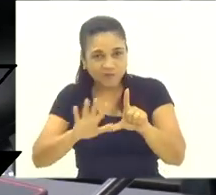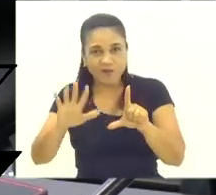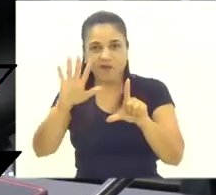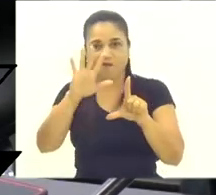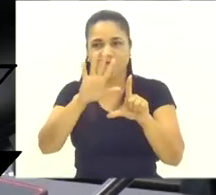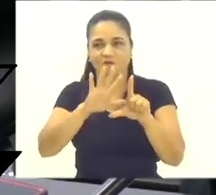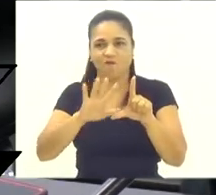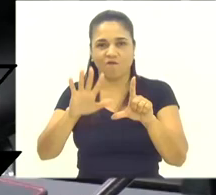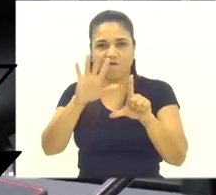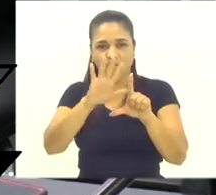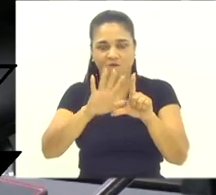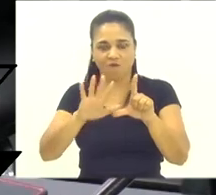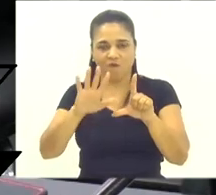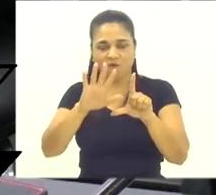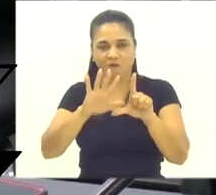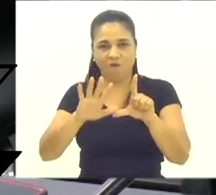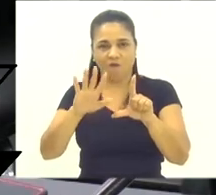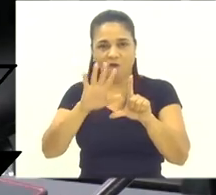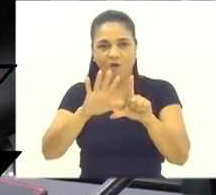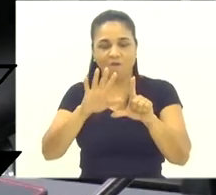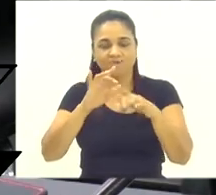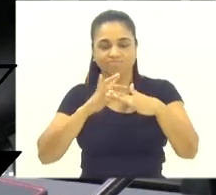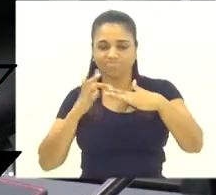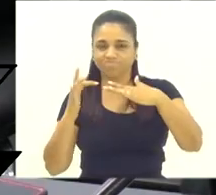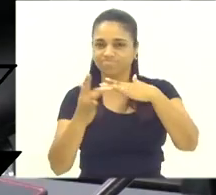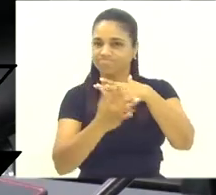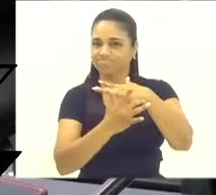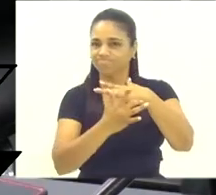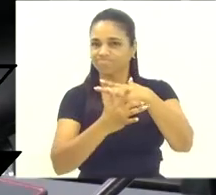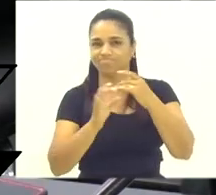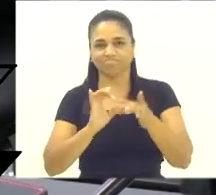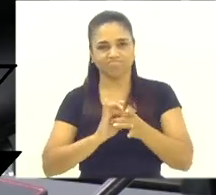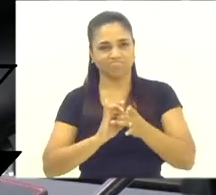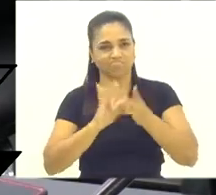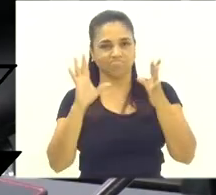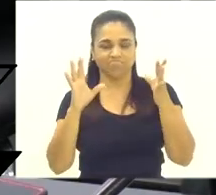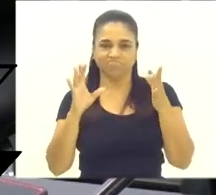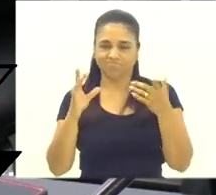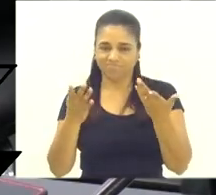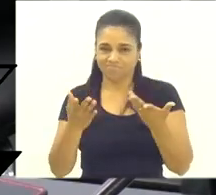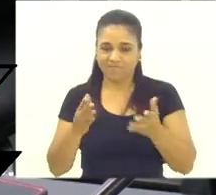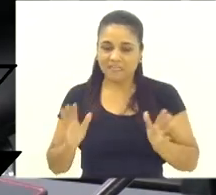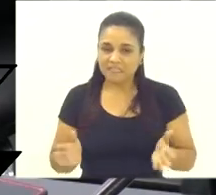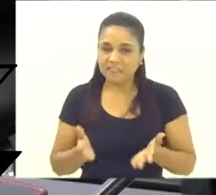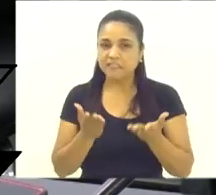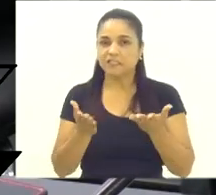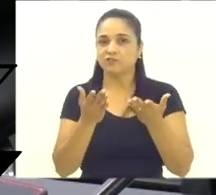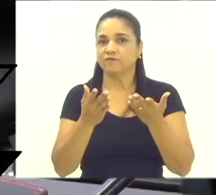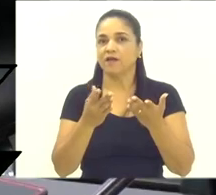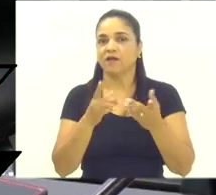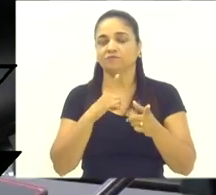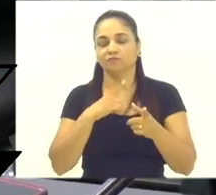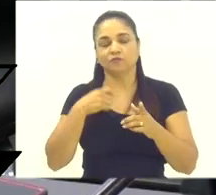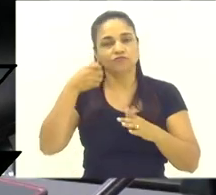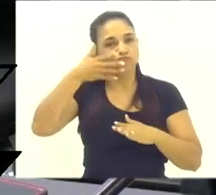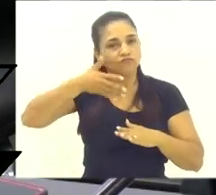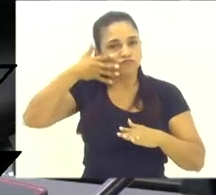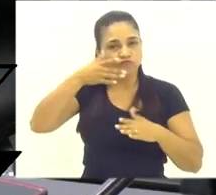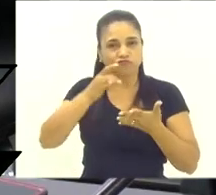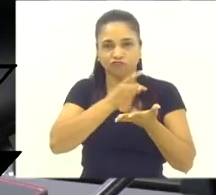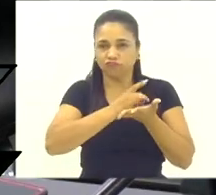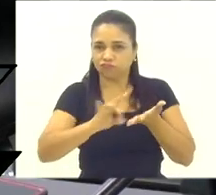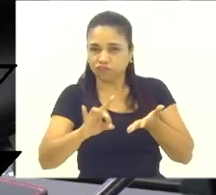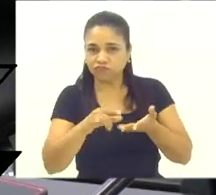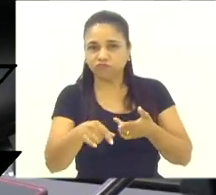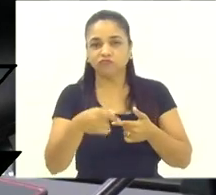têm nas redes abertas eh também incentivado então o discurso de ódio acho que os